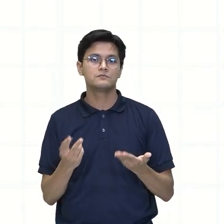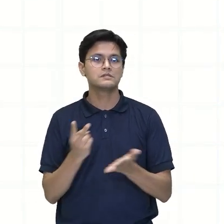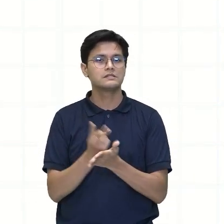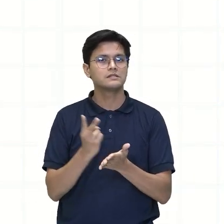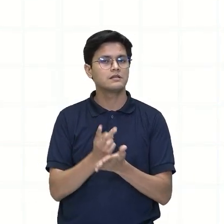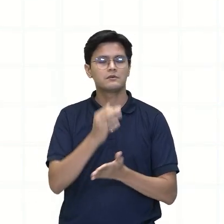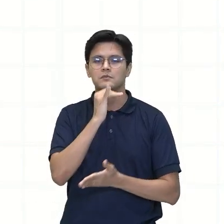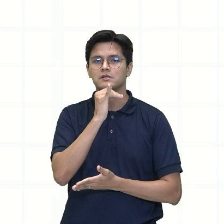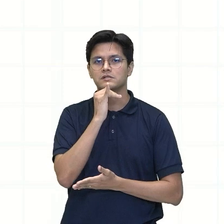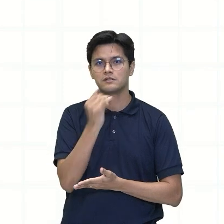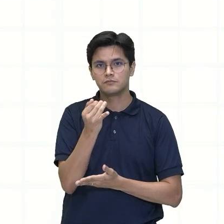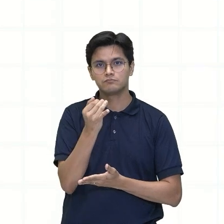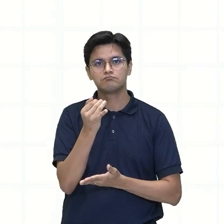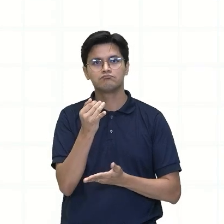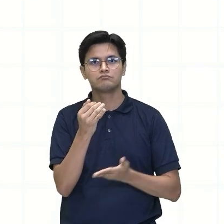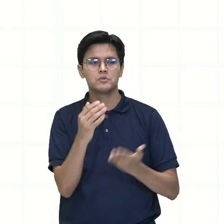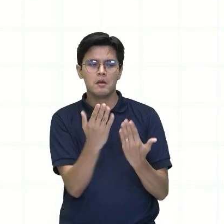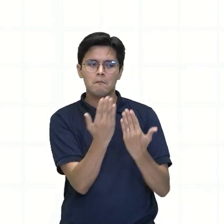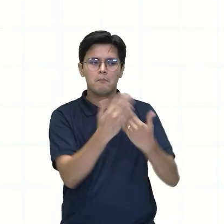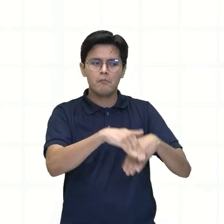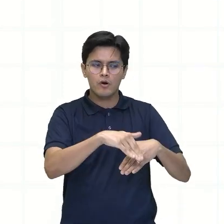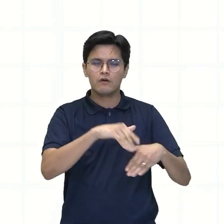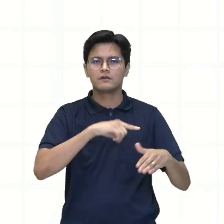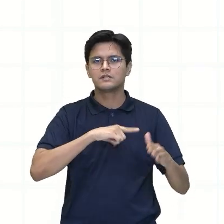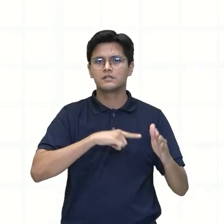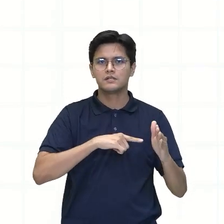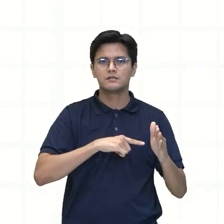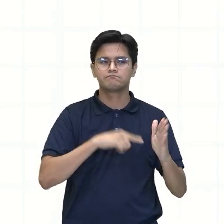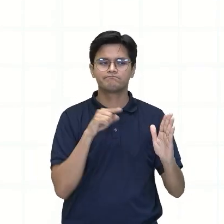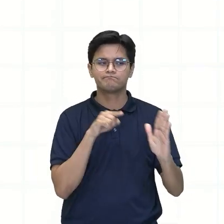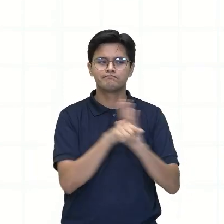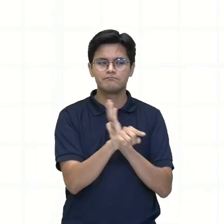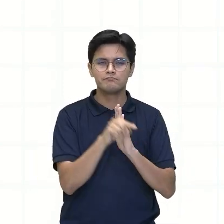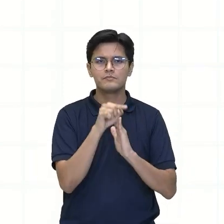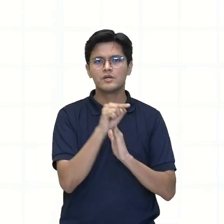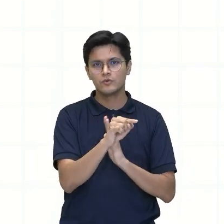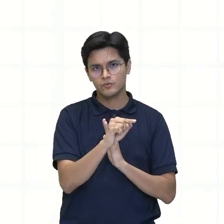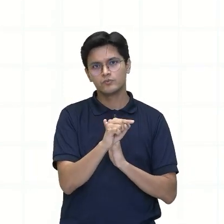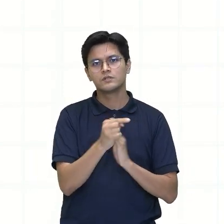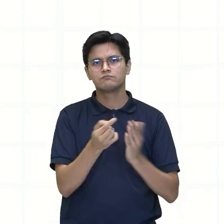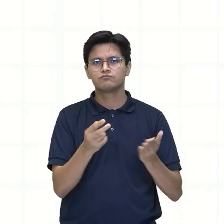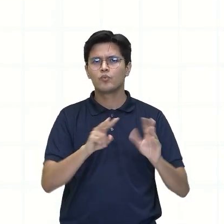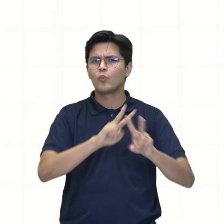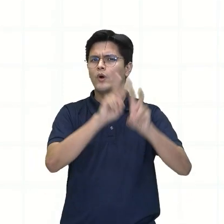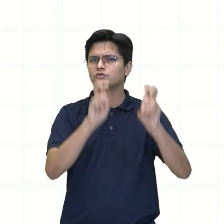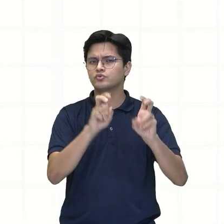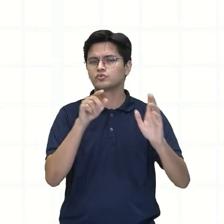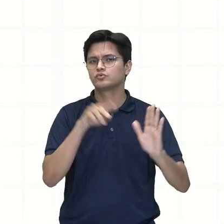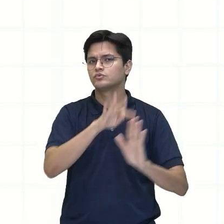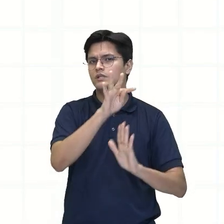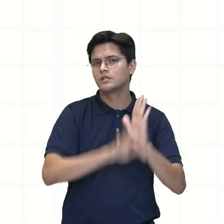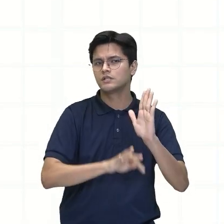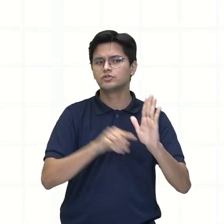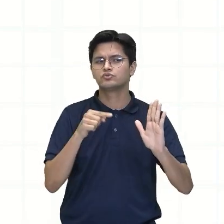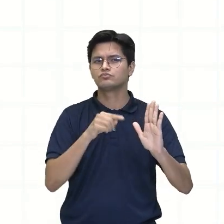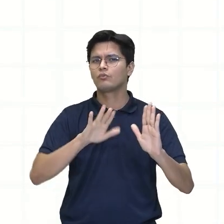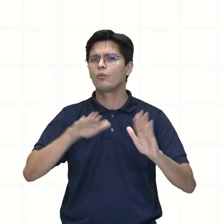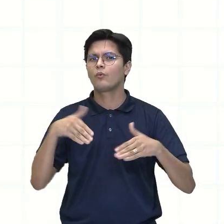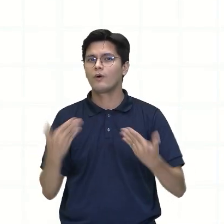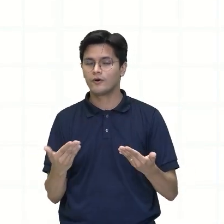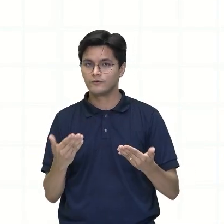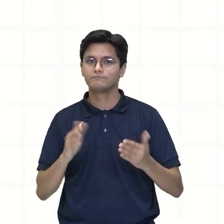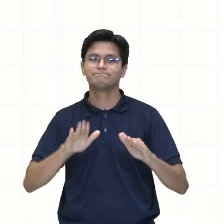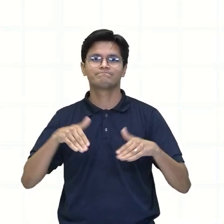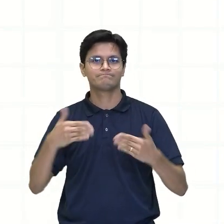perguntarem assim, em textos, em provas, qual é o assunto do texto, você vai correr lá para o